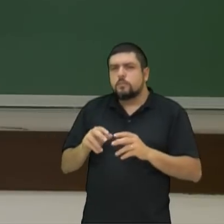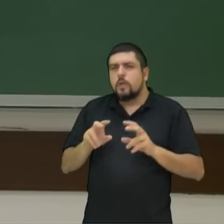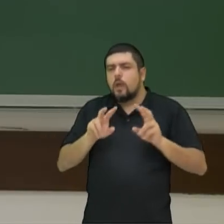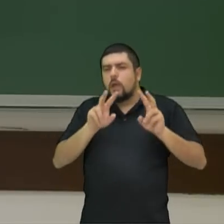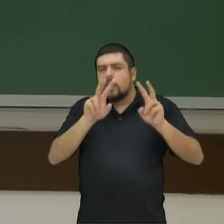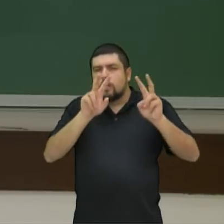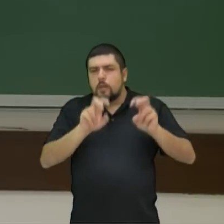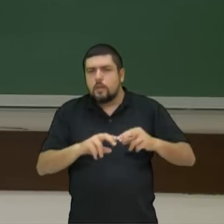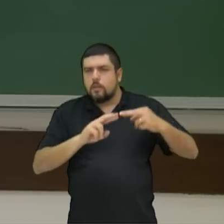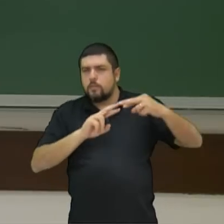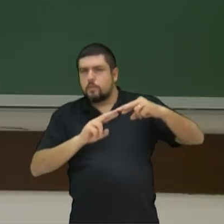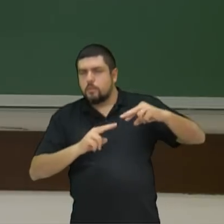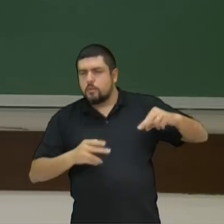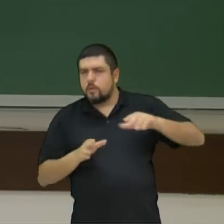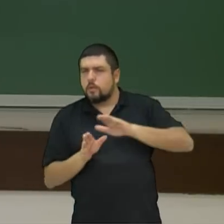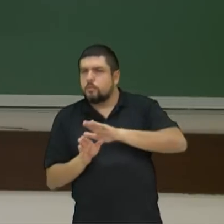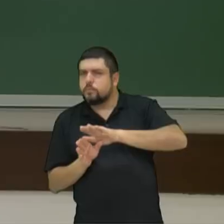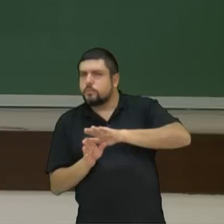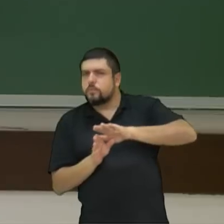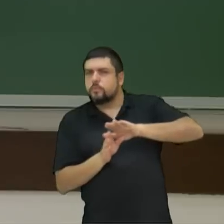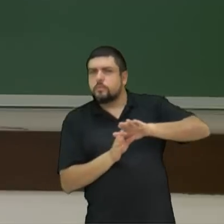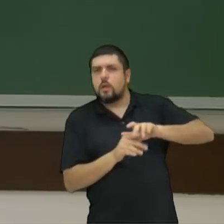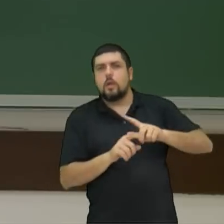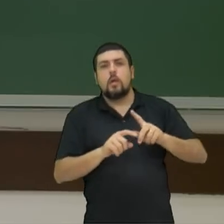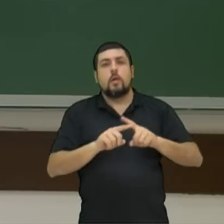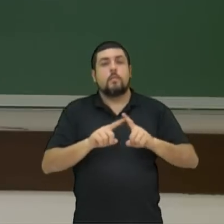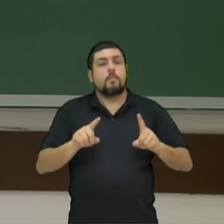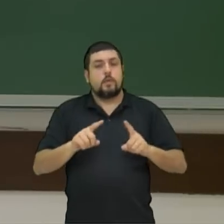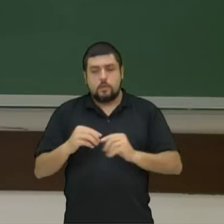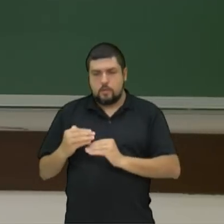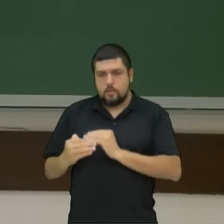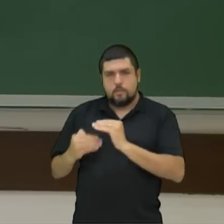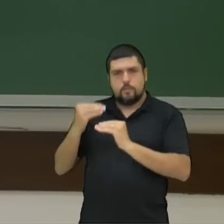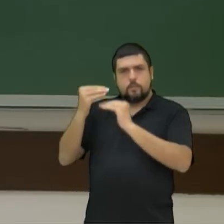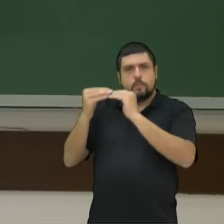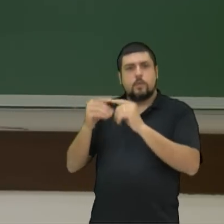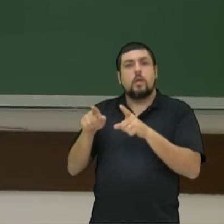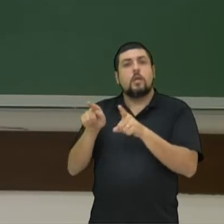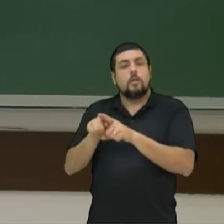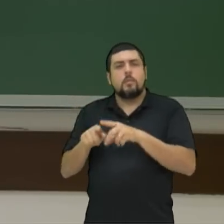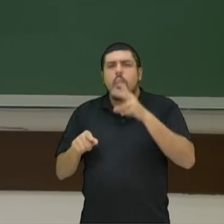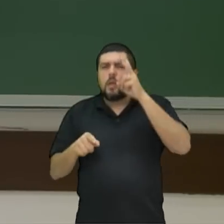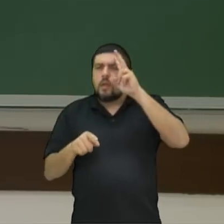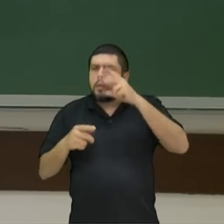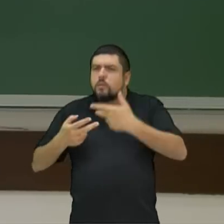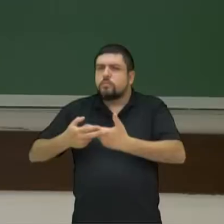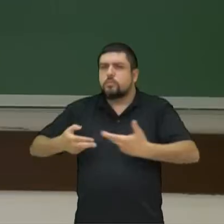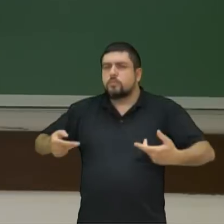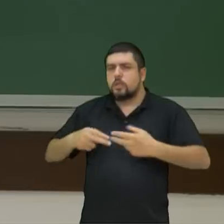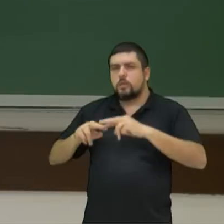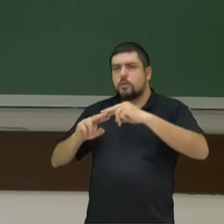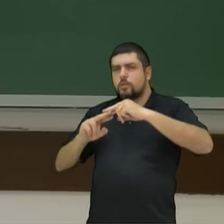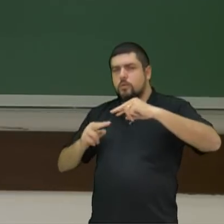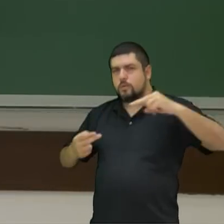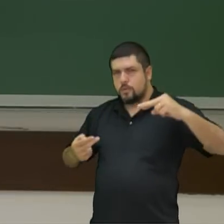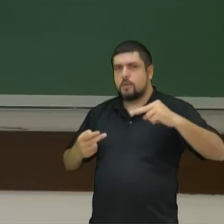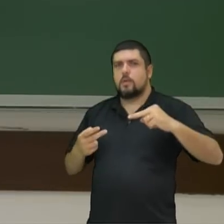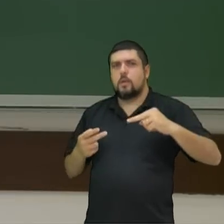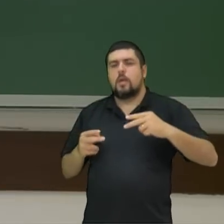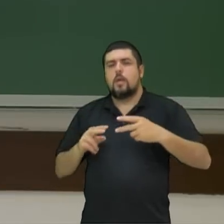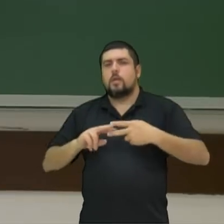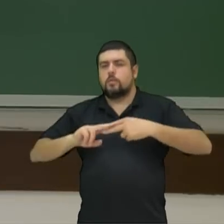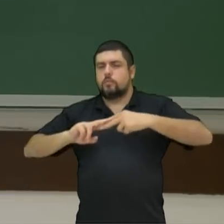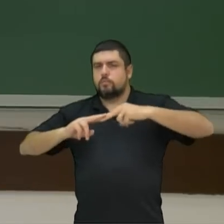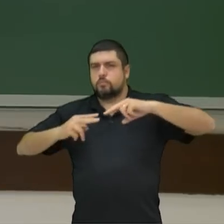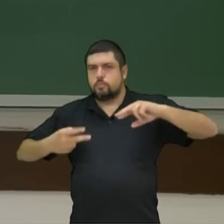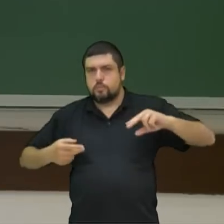genética, mas, gente, vamos lembrar que genética está em tudo. Então, quando a gente estiver falando de evolução, a gente vai relembrar algumas das coisas que a gente viu durante esse tempo aí que a gente está falando